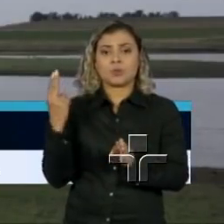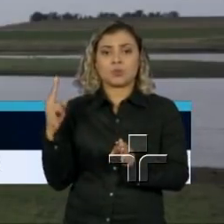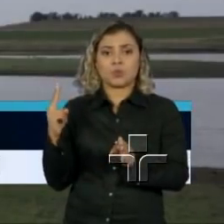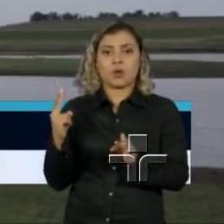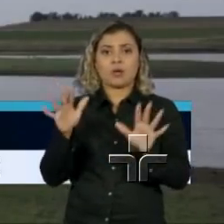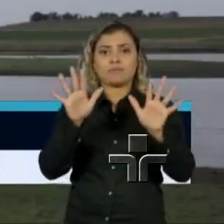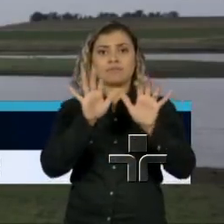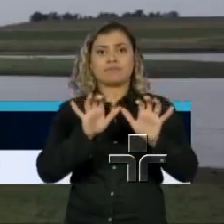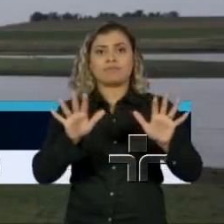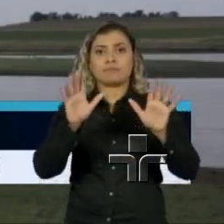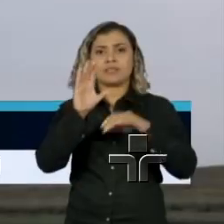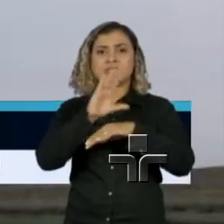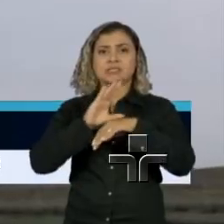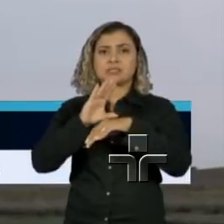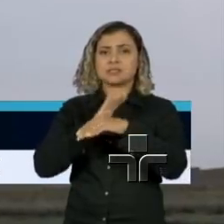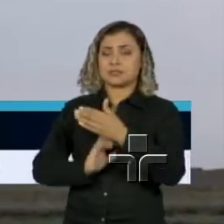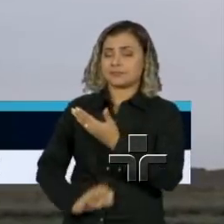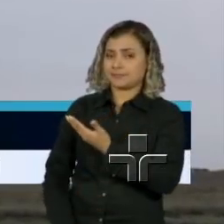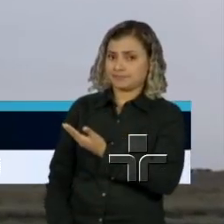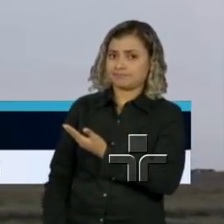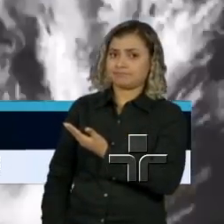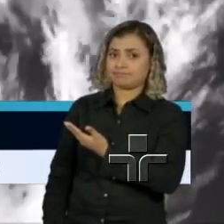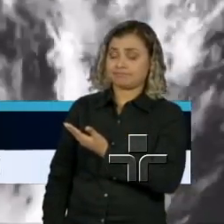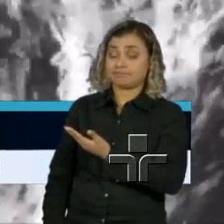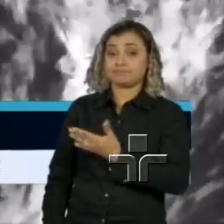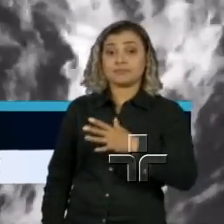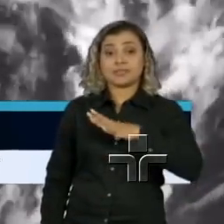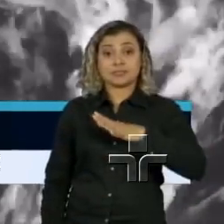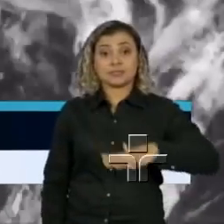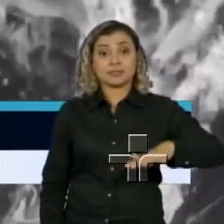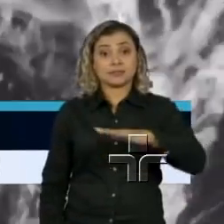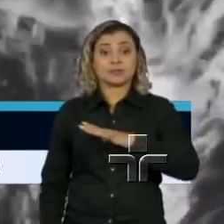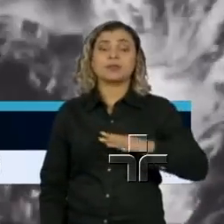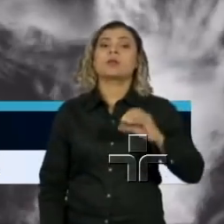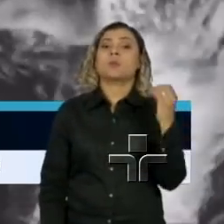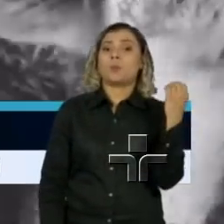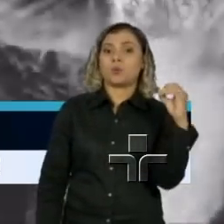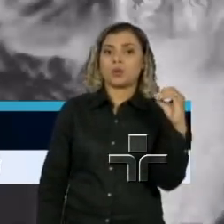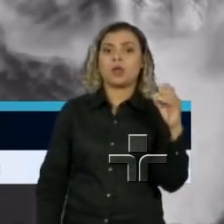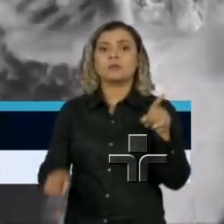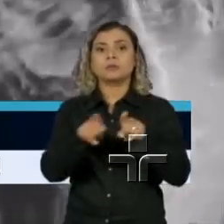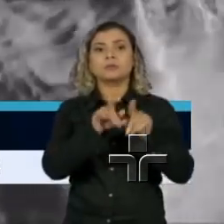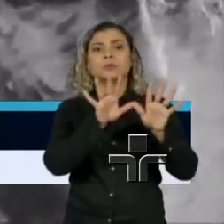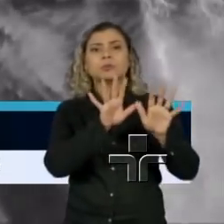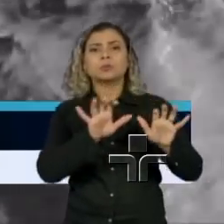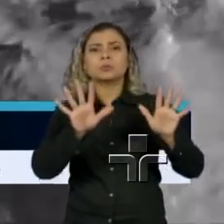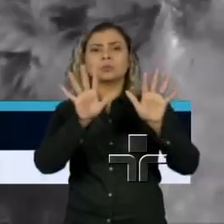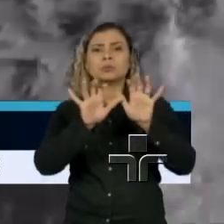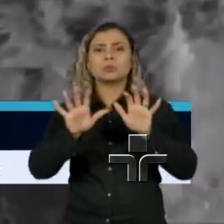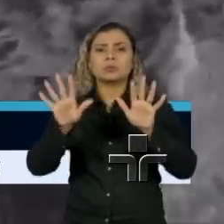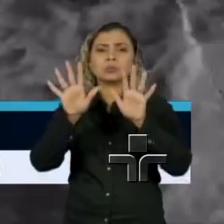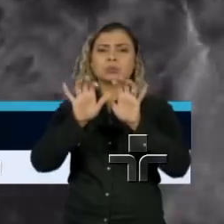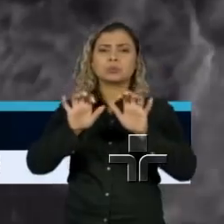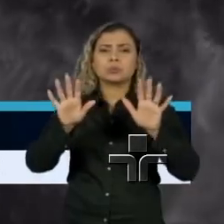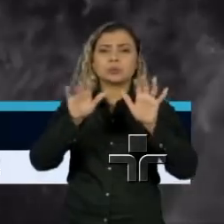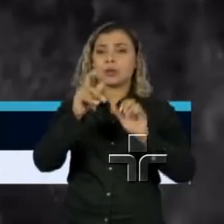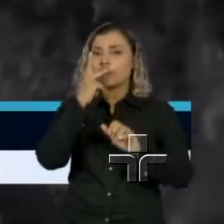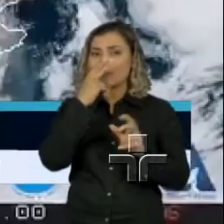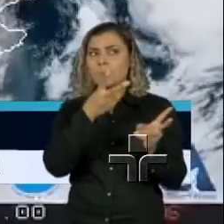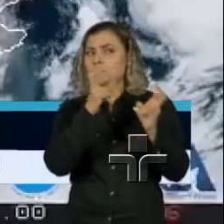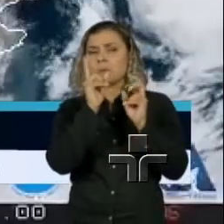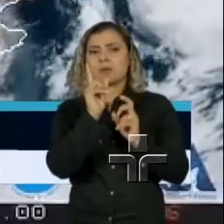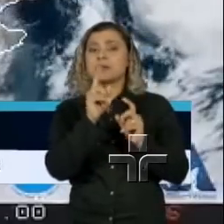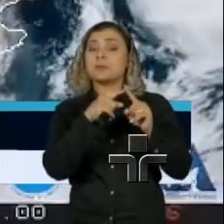névoa em coloração cinza. Na região metropolitana de Porto Alegre, há fumaça, mas com o céu nublado, o efeito passa